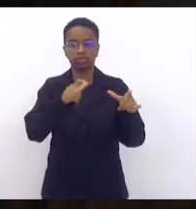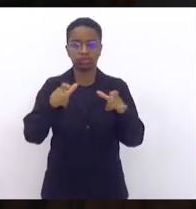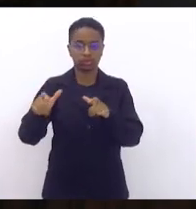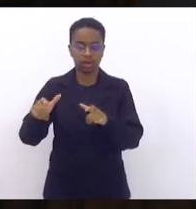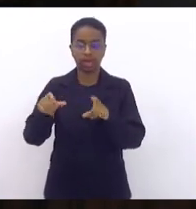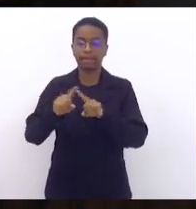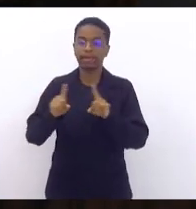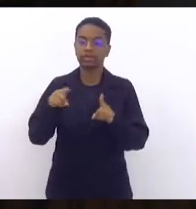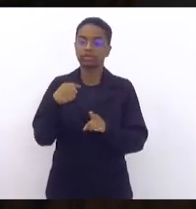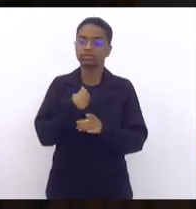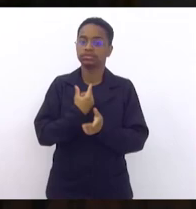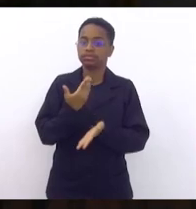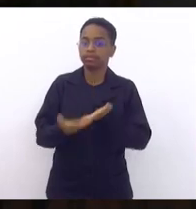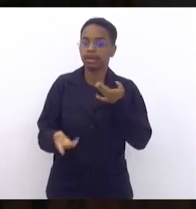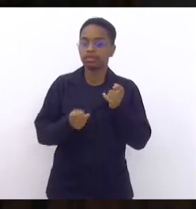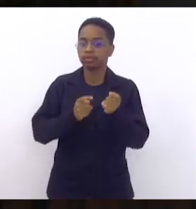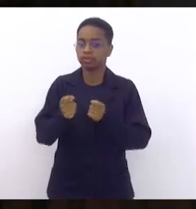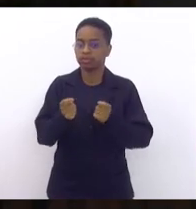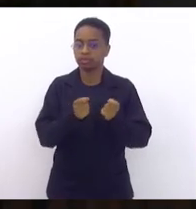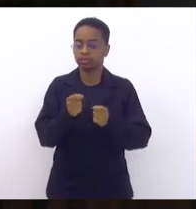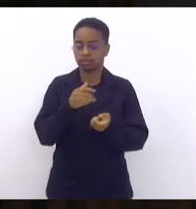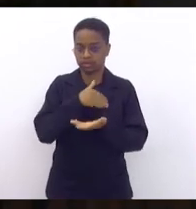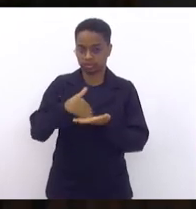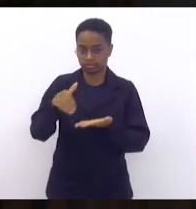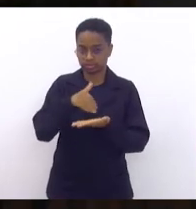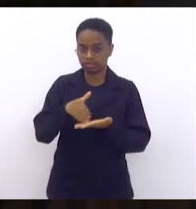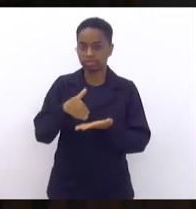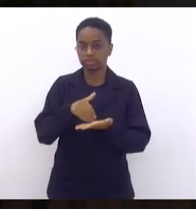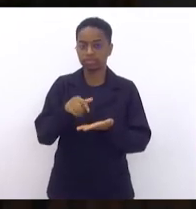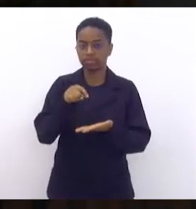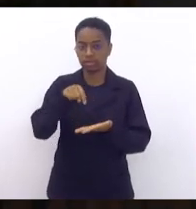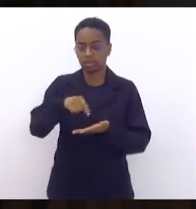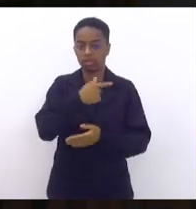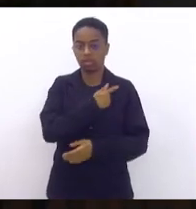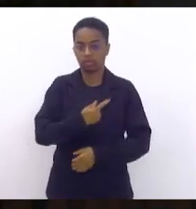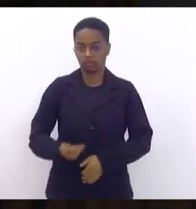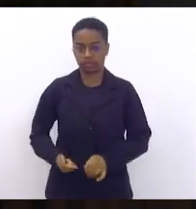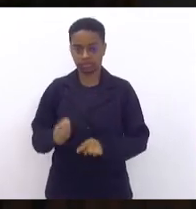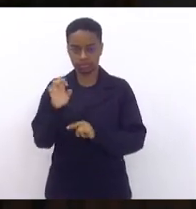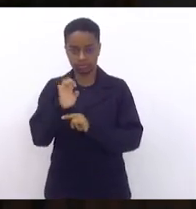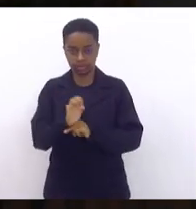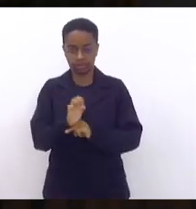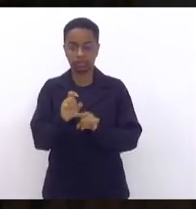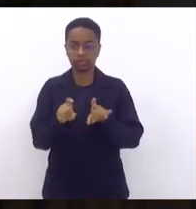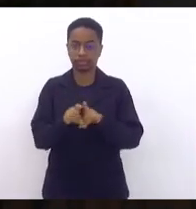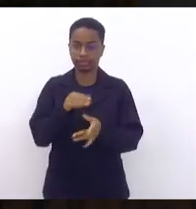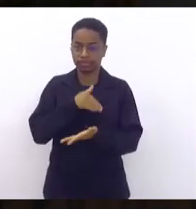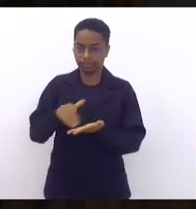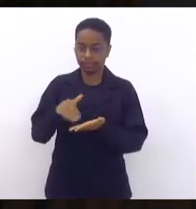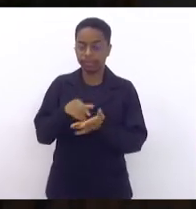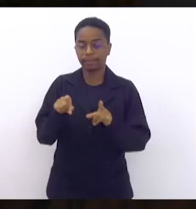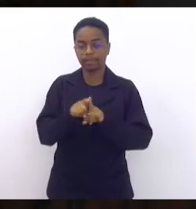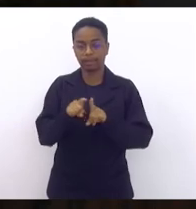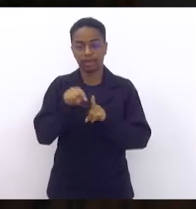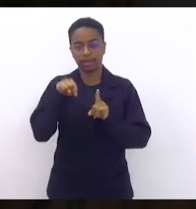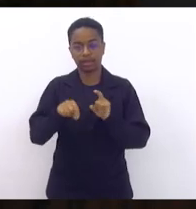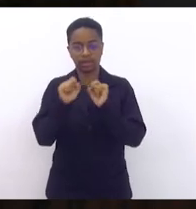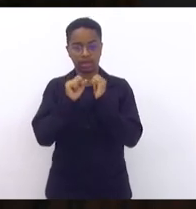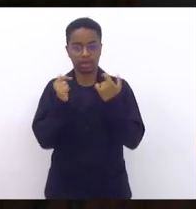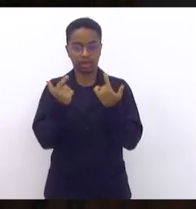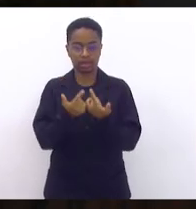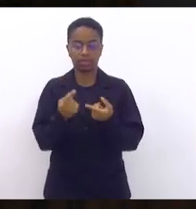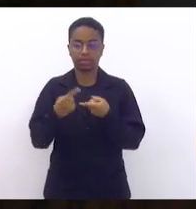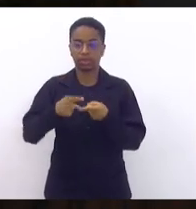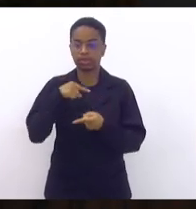acaba perdendo aí o controle tanto a secretaria né o governo do estado em si e também Assembleia Legislativa para